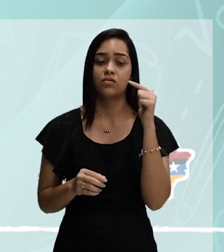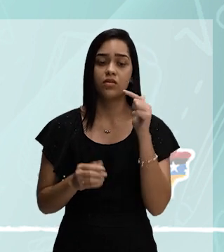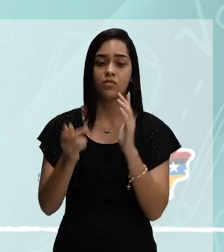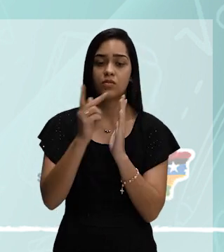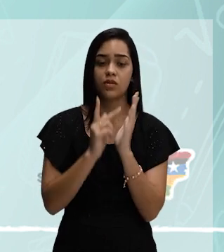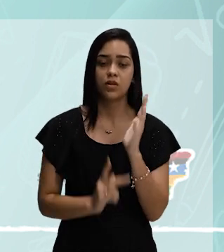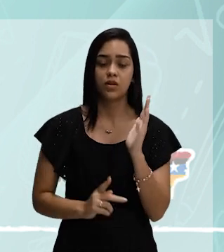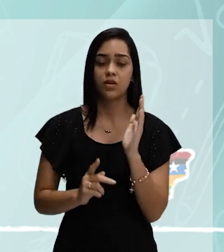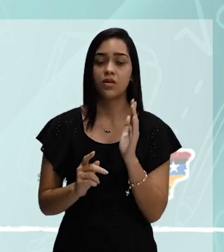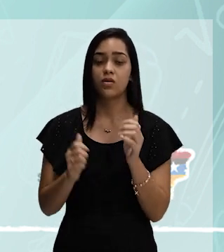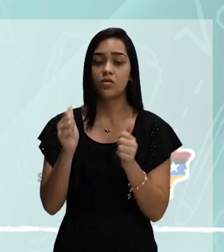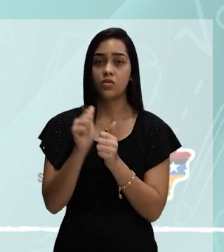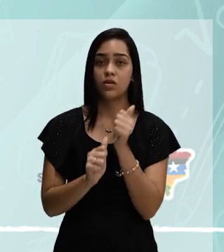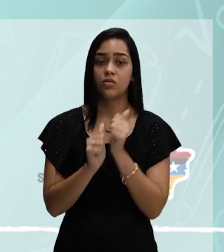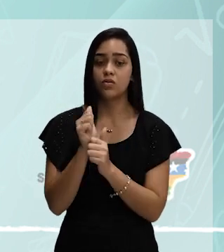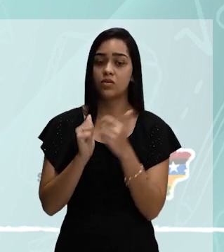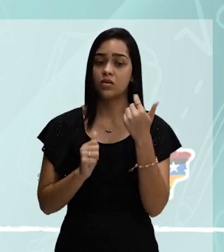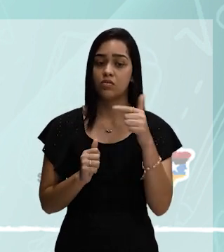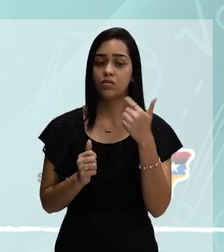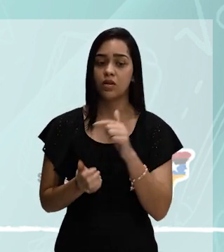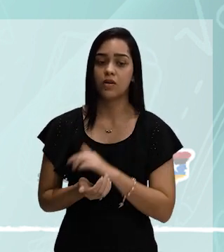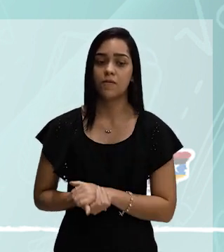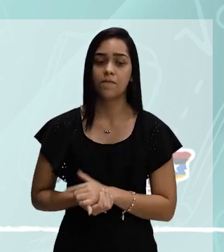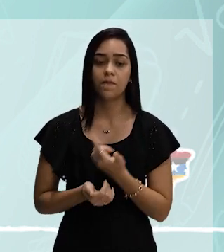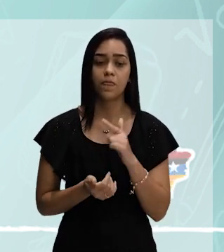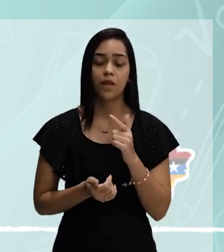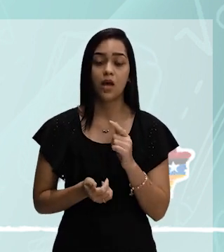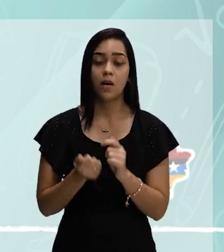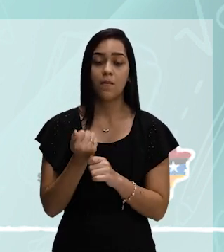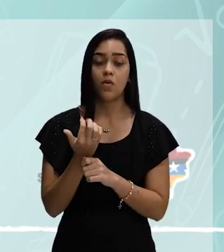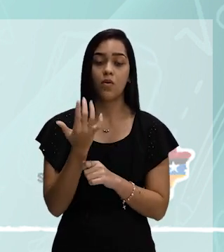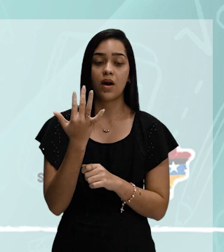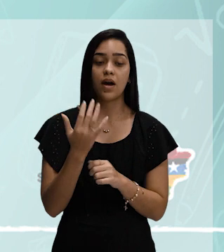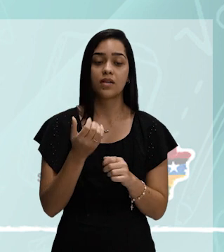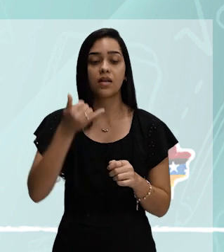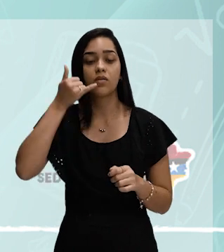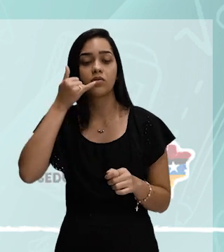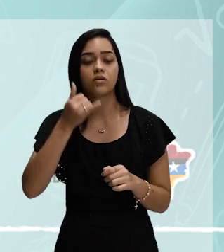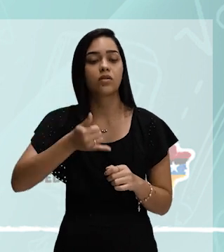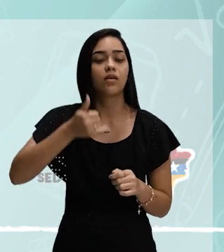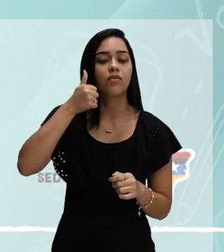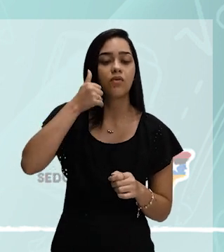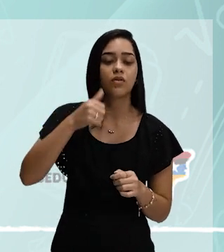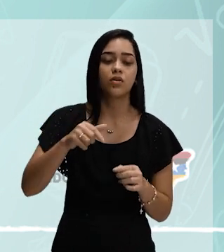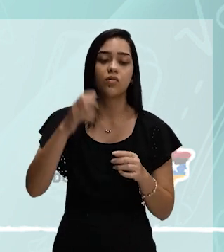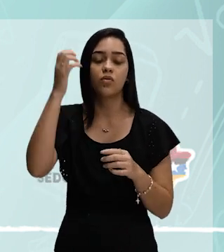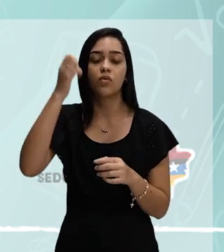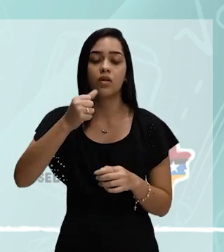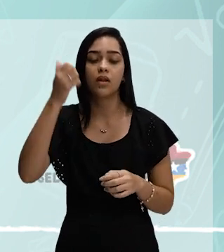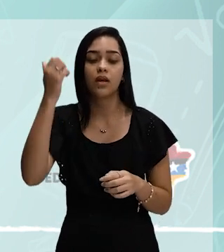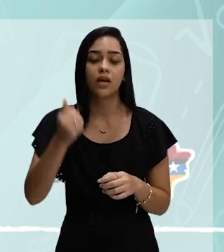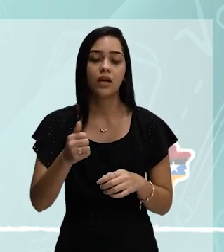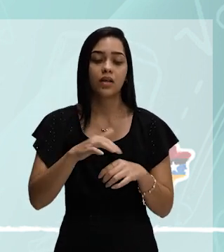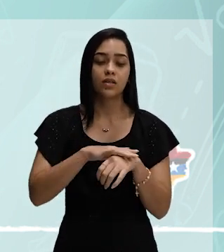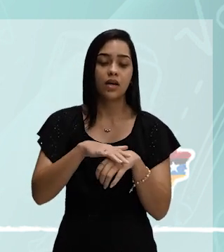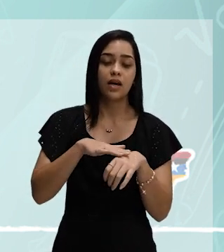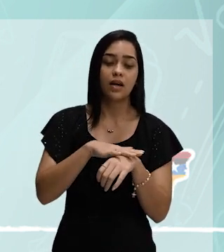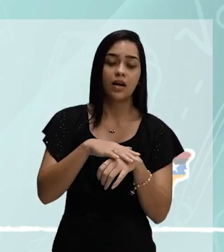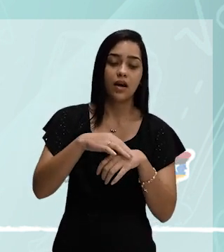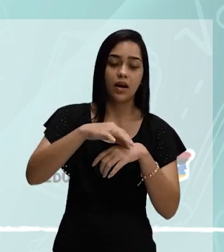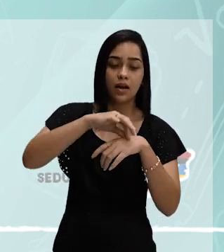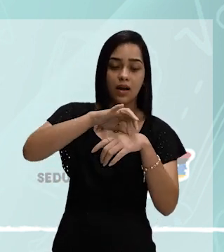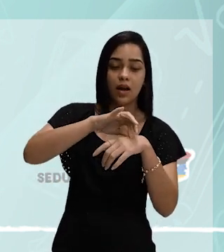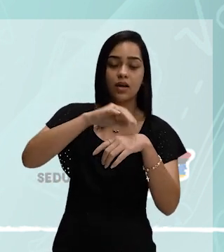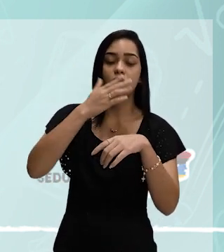poema. O preço do arroz também não cabe no poema. Não cabem no poema o gás, a luz, o telefone, a sonegação do